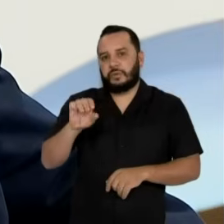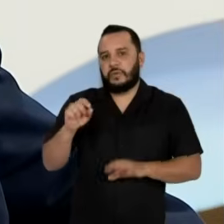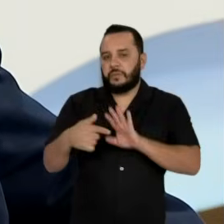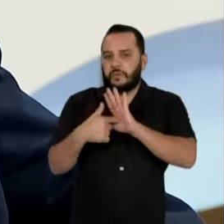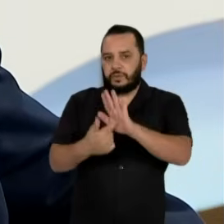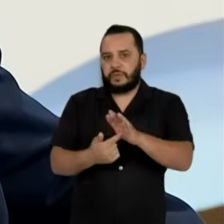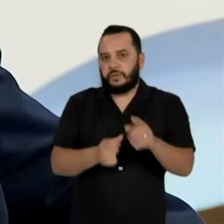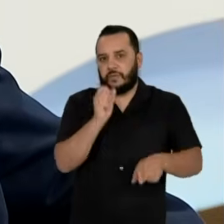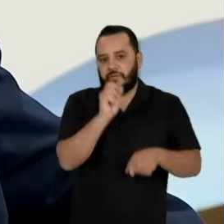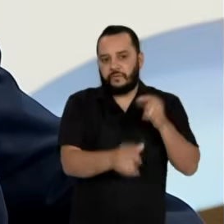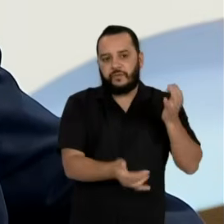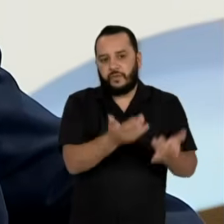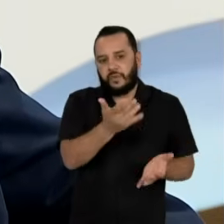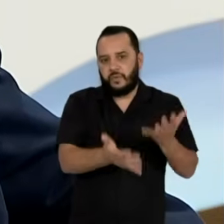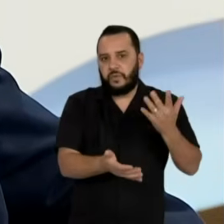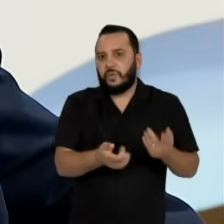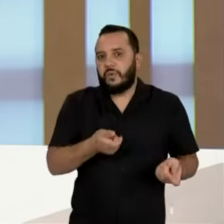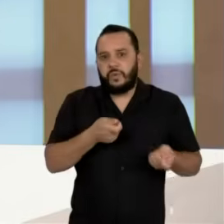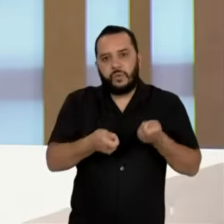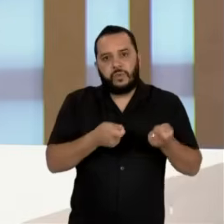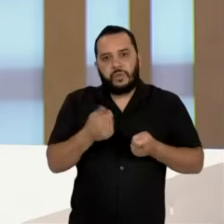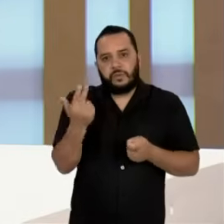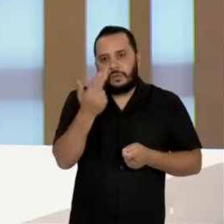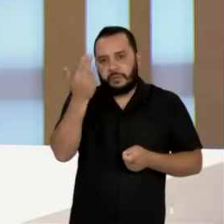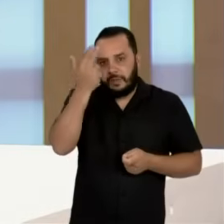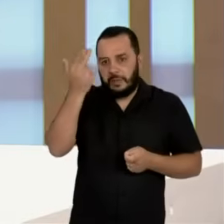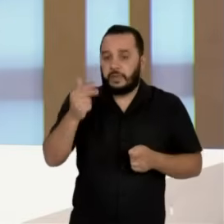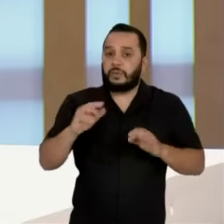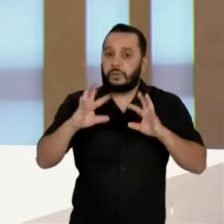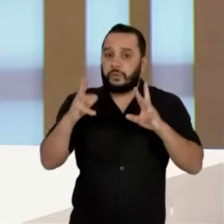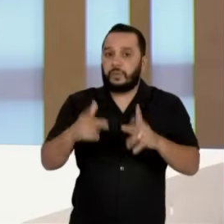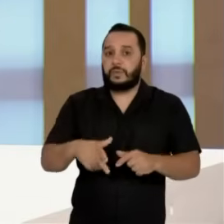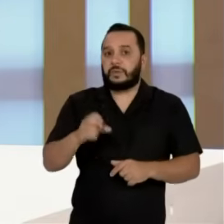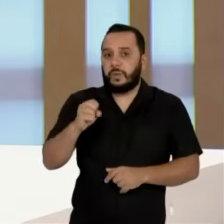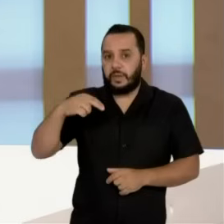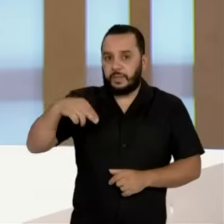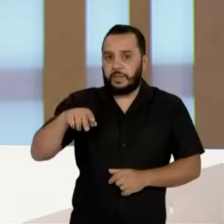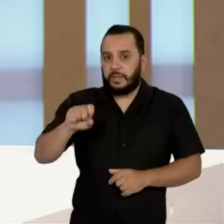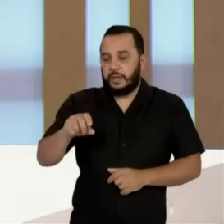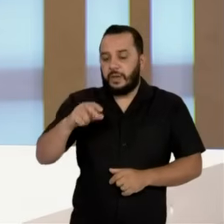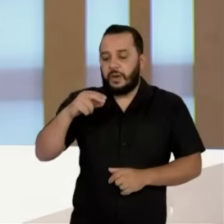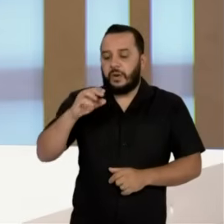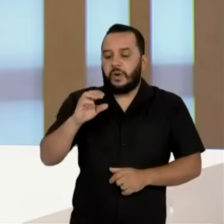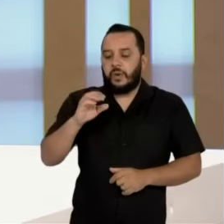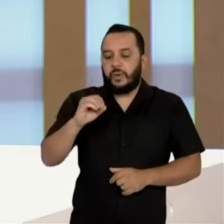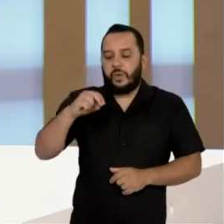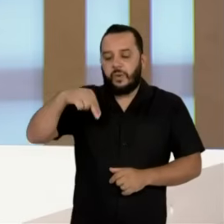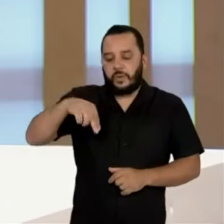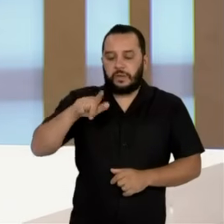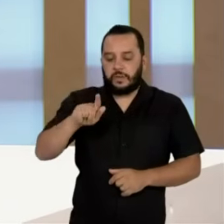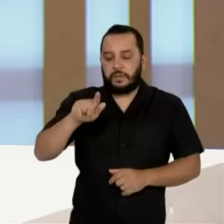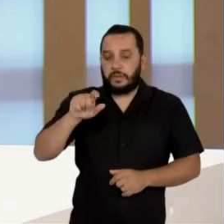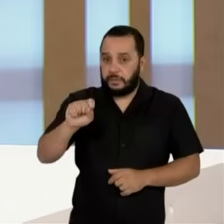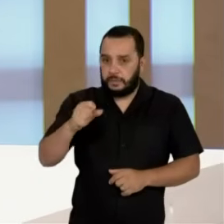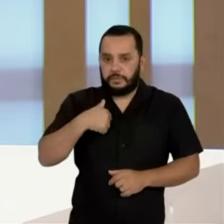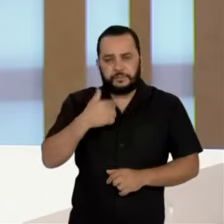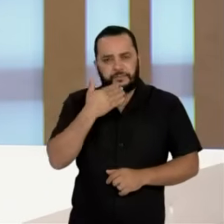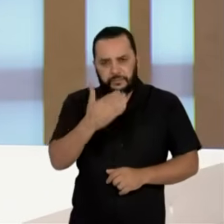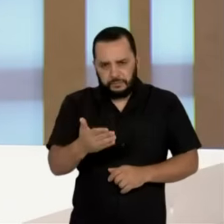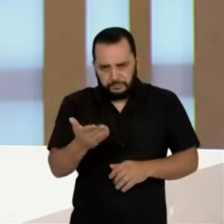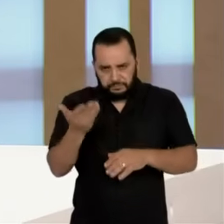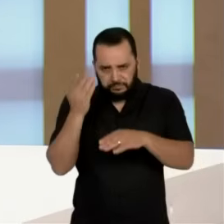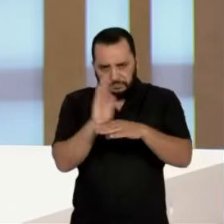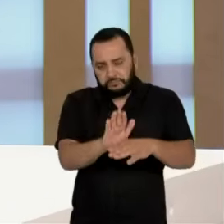que estava incontrolável naquele momento, e todas as organizações pedindo socorro, né, ao governo do estado. E naquele momento, eu